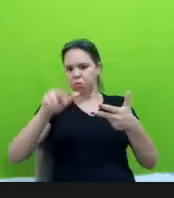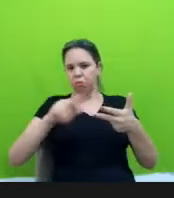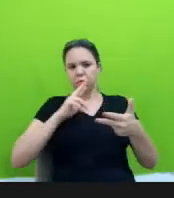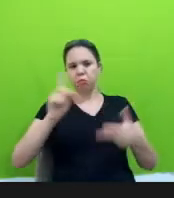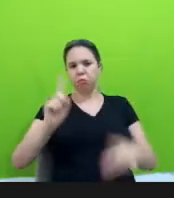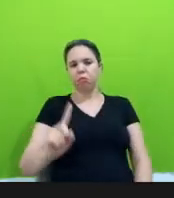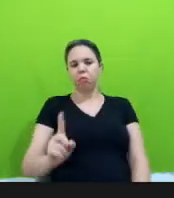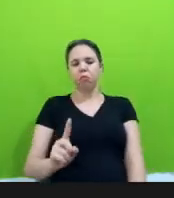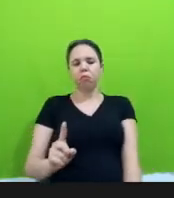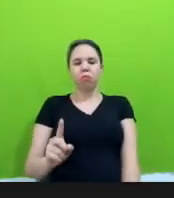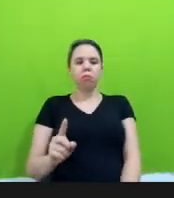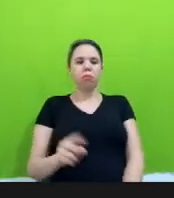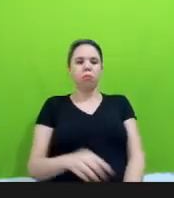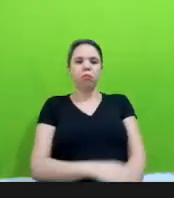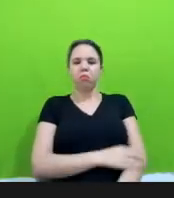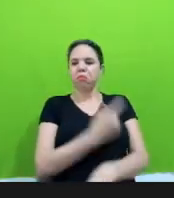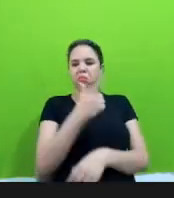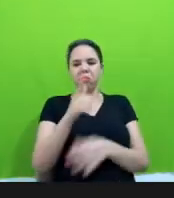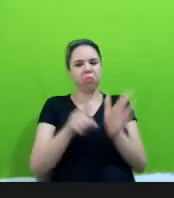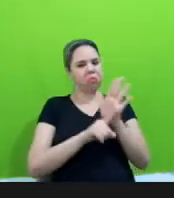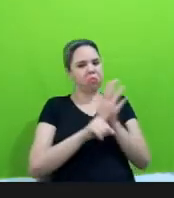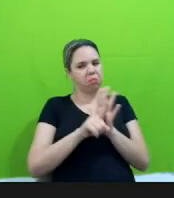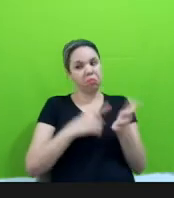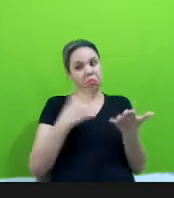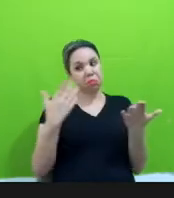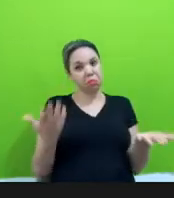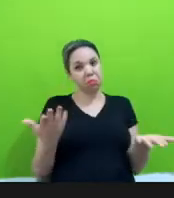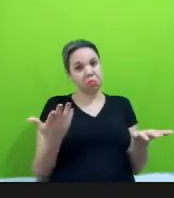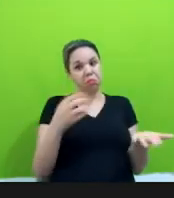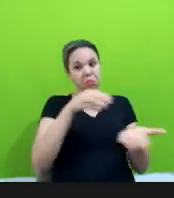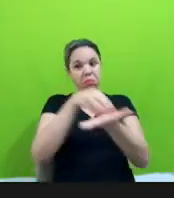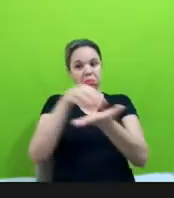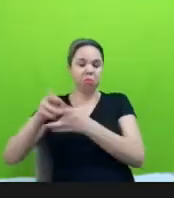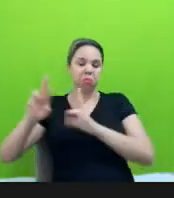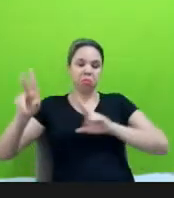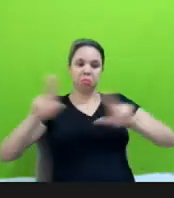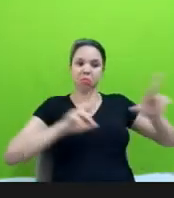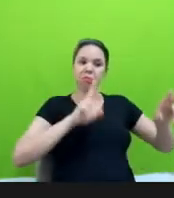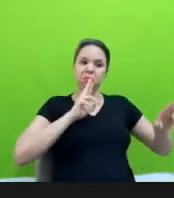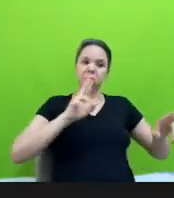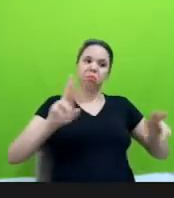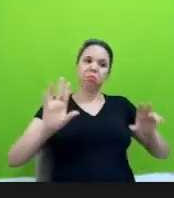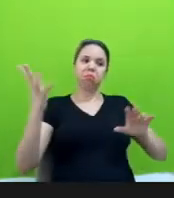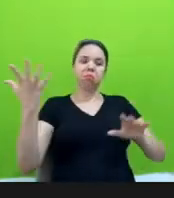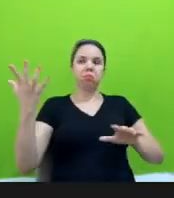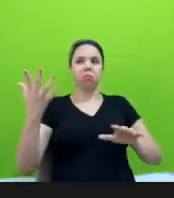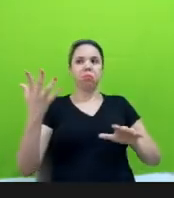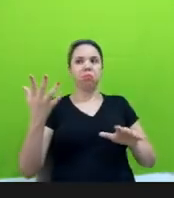disse que aqueles dados não existem. Então, cada órgão, às vezes, vai criar ali